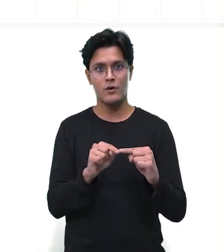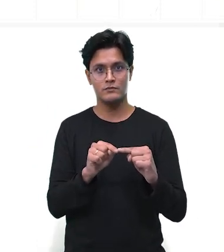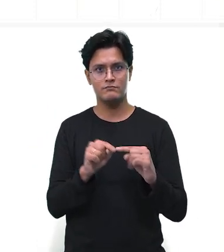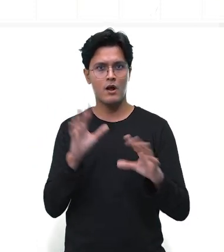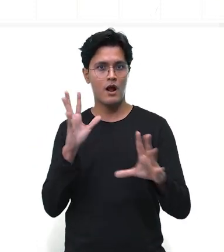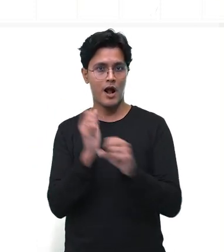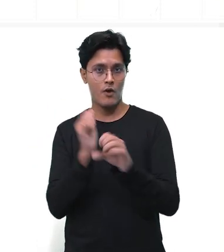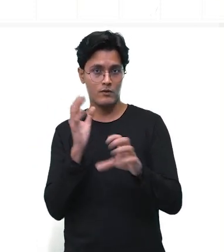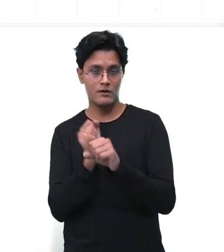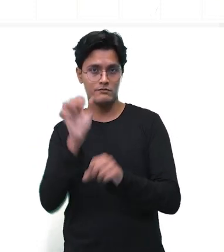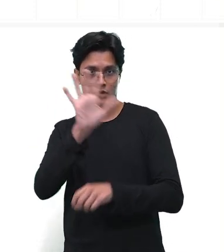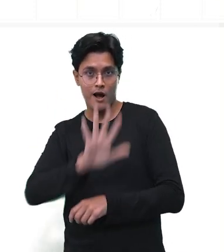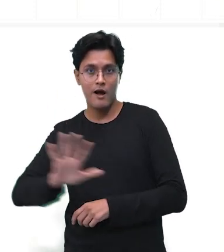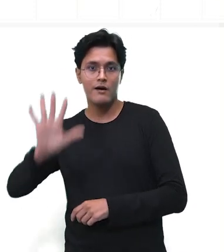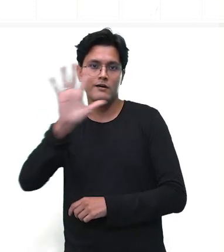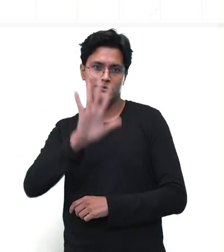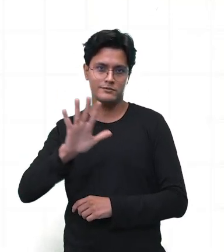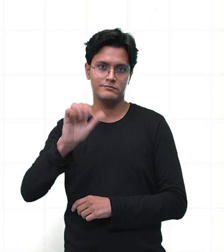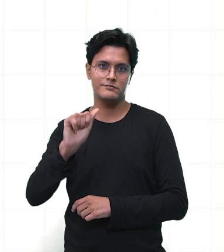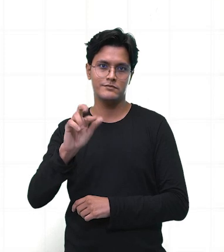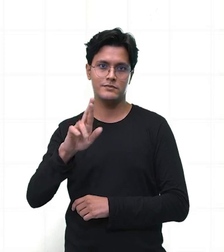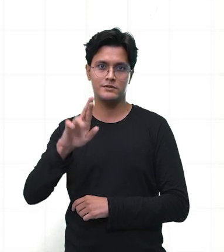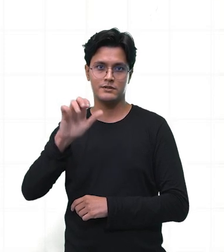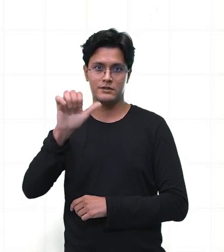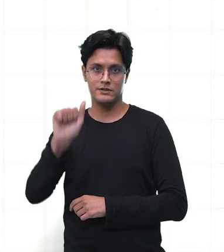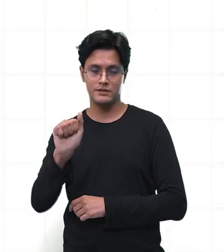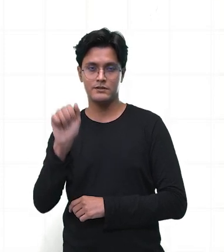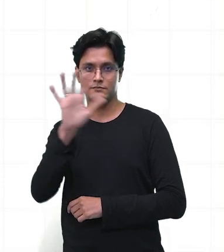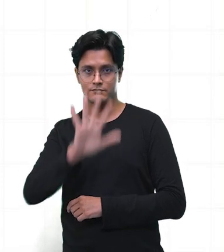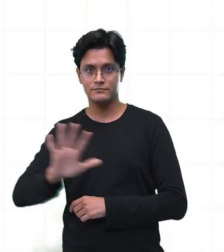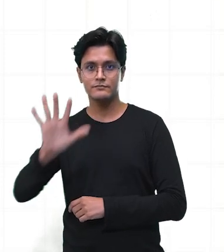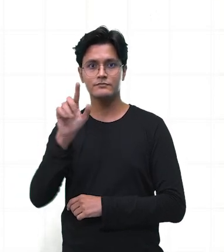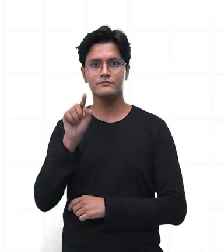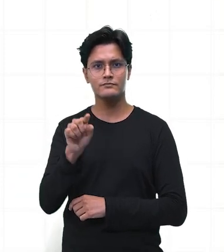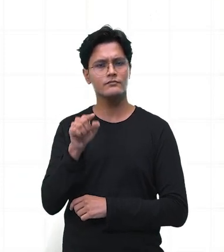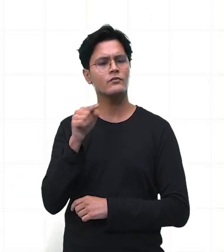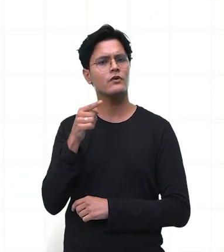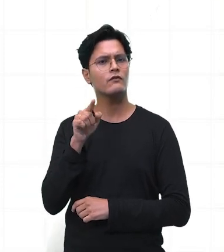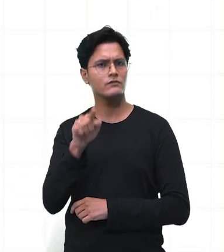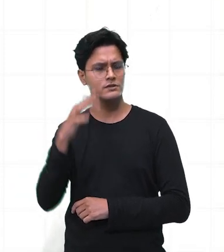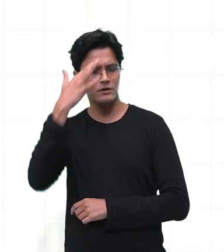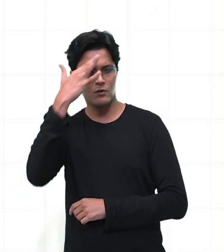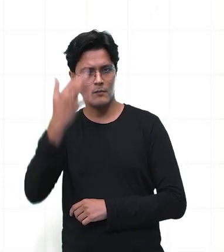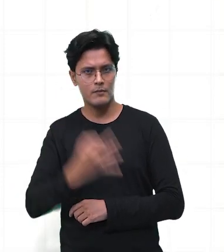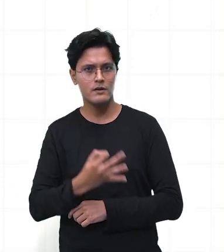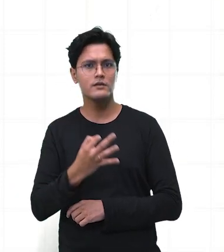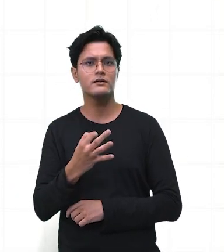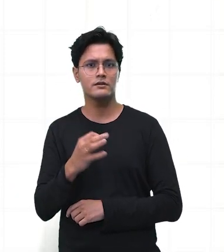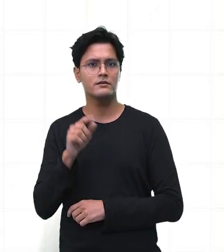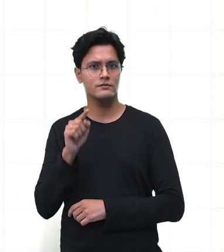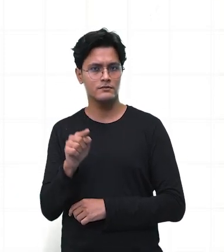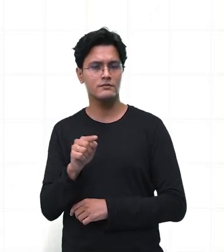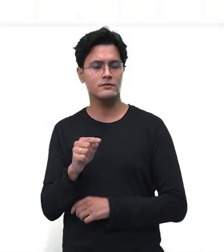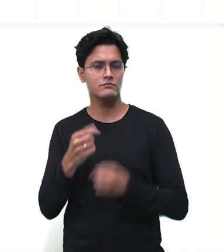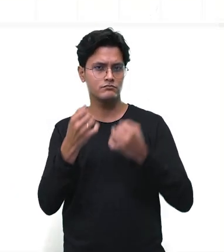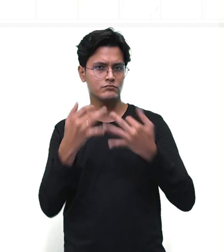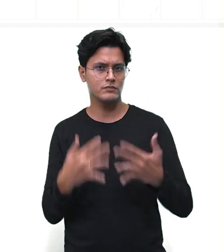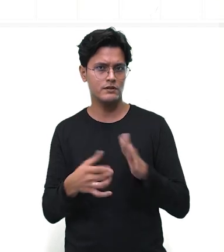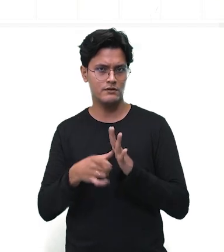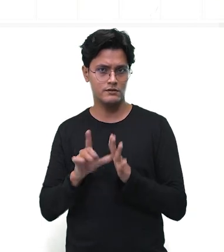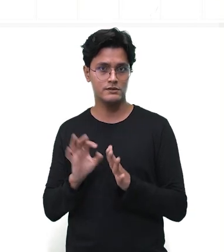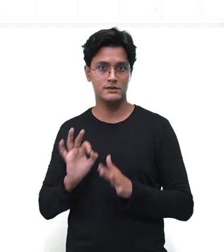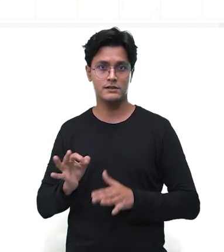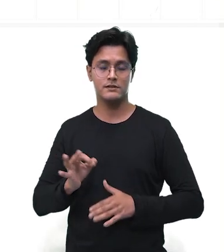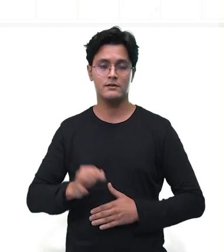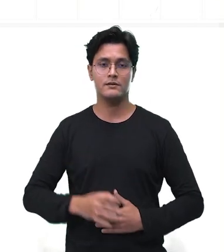bom? Para calcular a área desse quadrado, para você poder compreender tudo que eu falei aqui nessa cartela, tá bom?